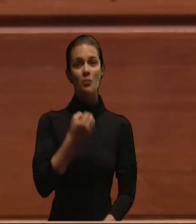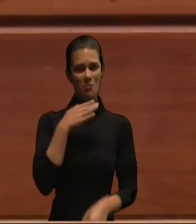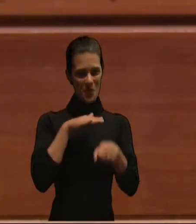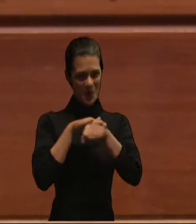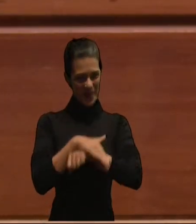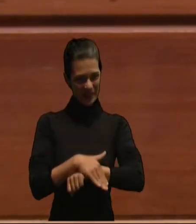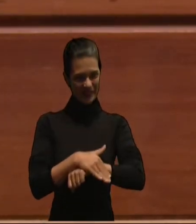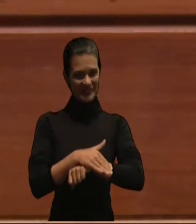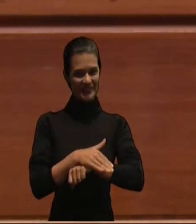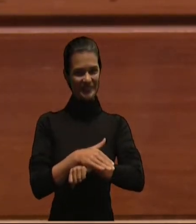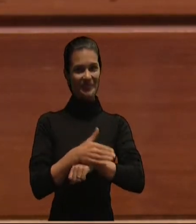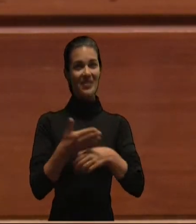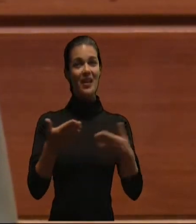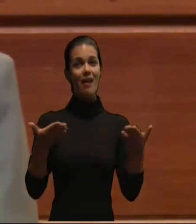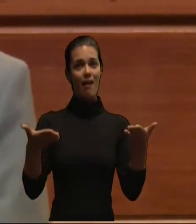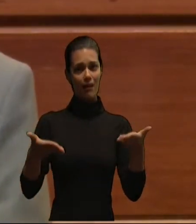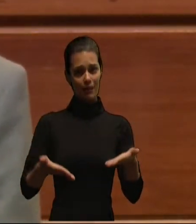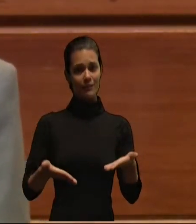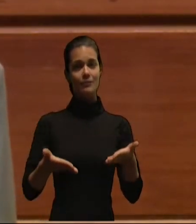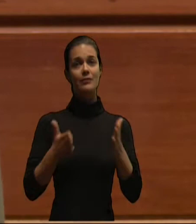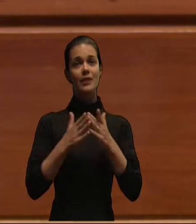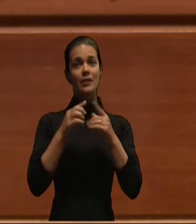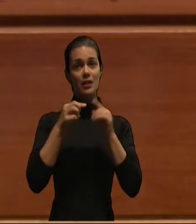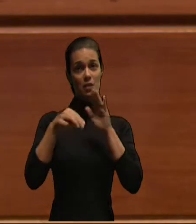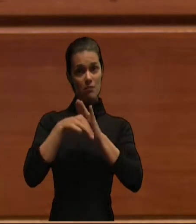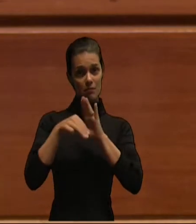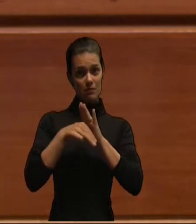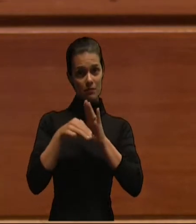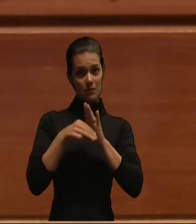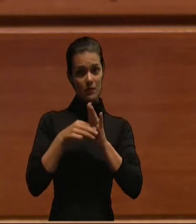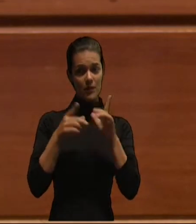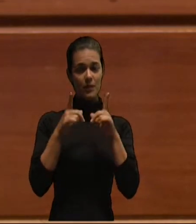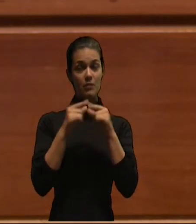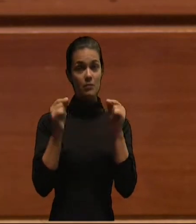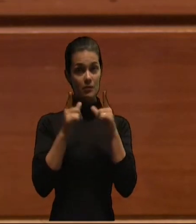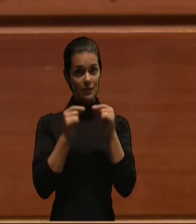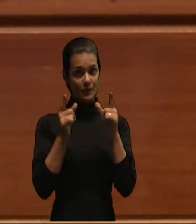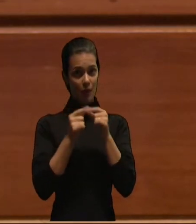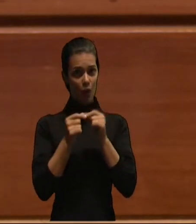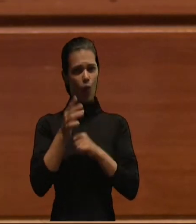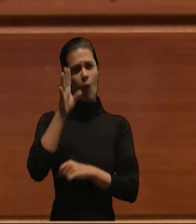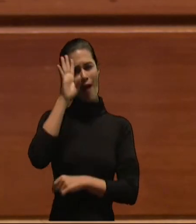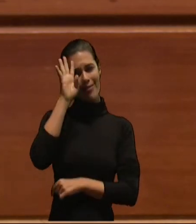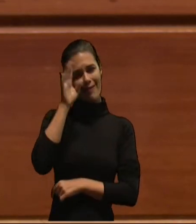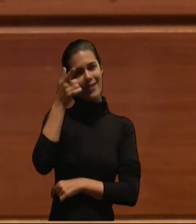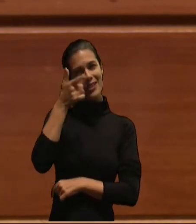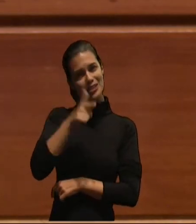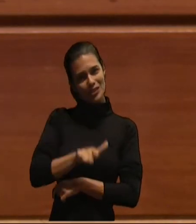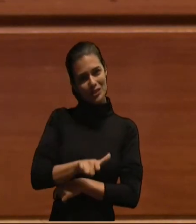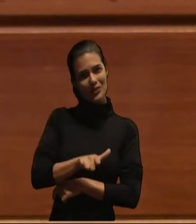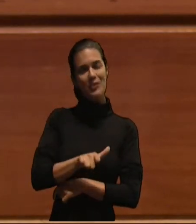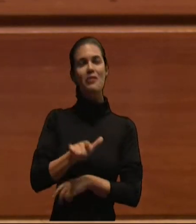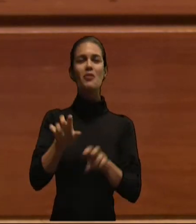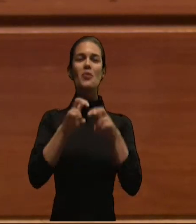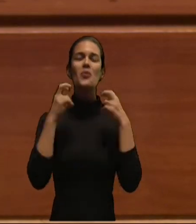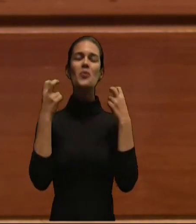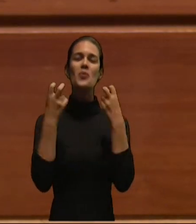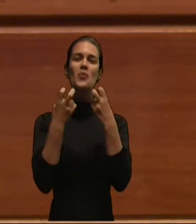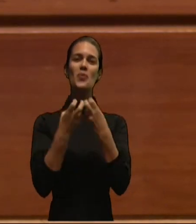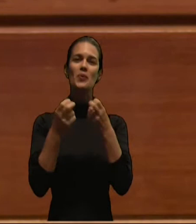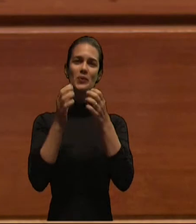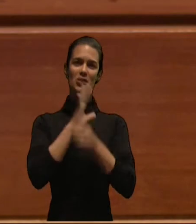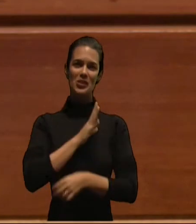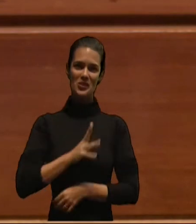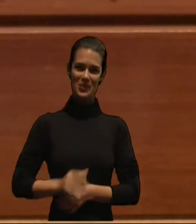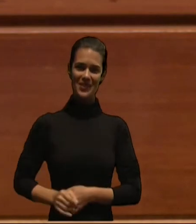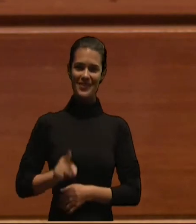boa noite. Somos a Igreja Memorial Batista em Brasília, mais uma quarta-feira em que cultuamos ao Senhor.